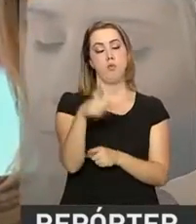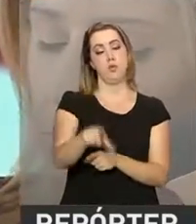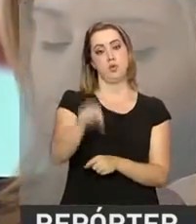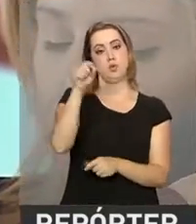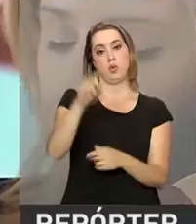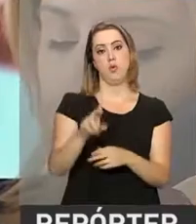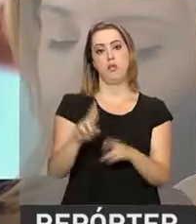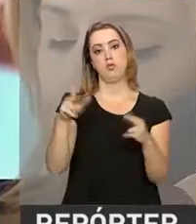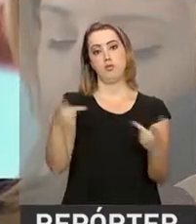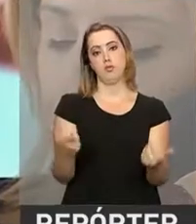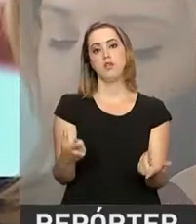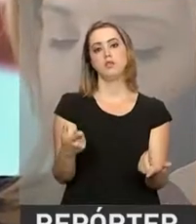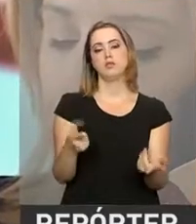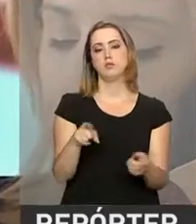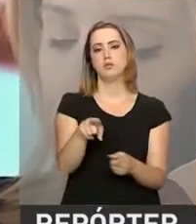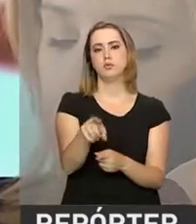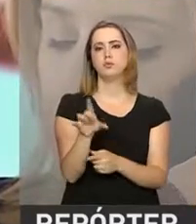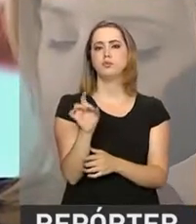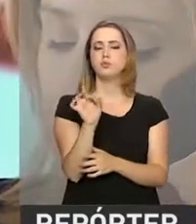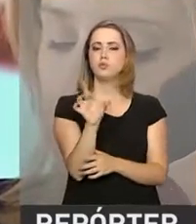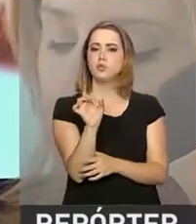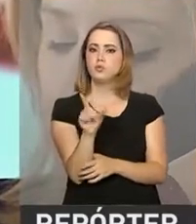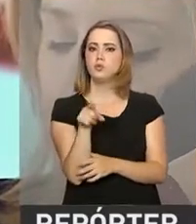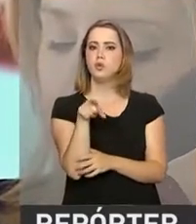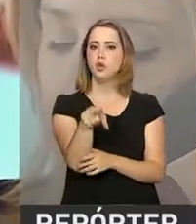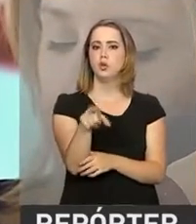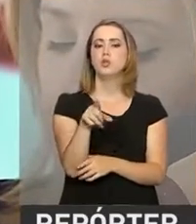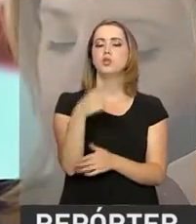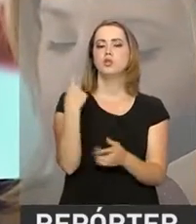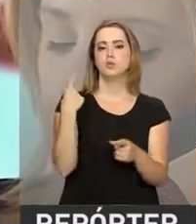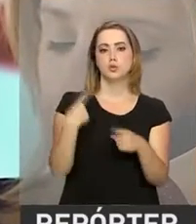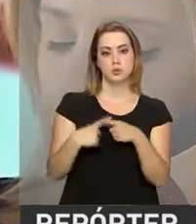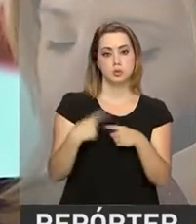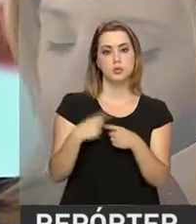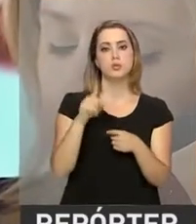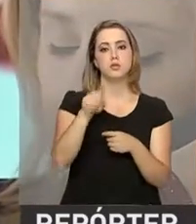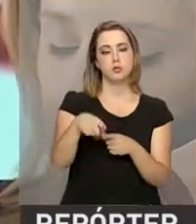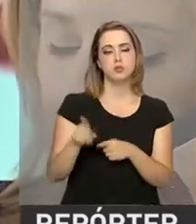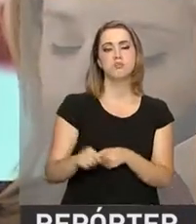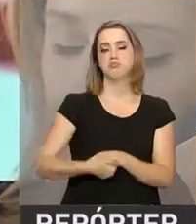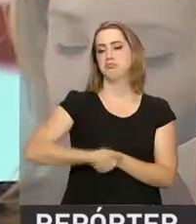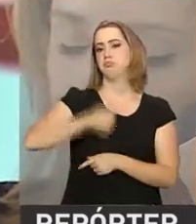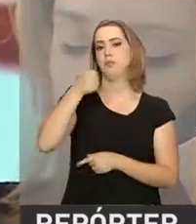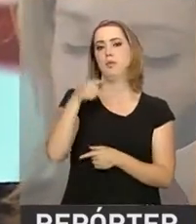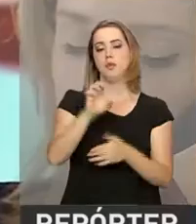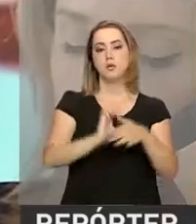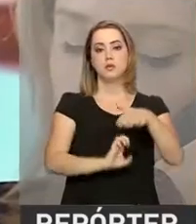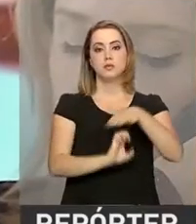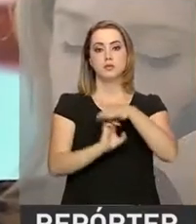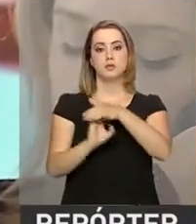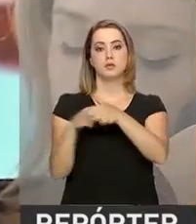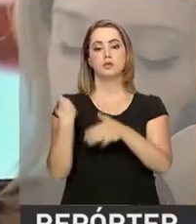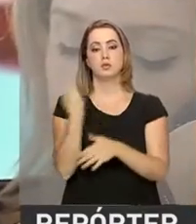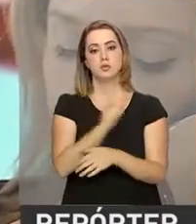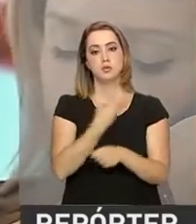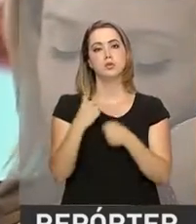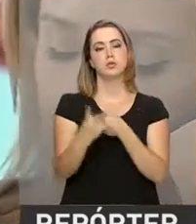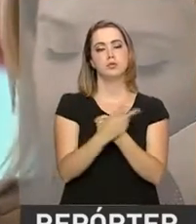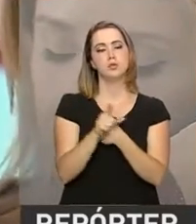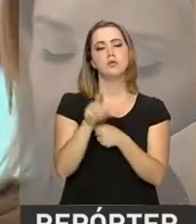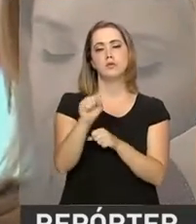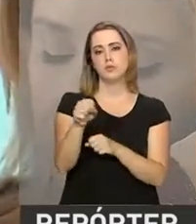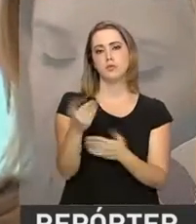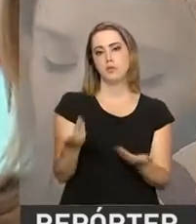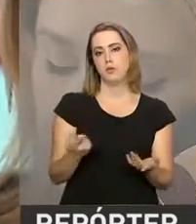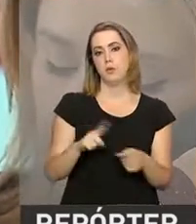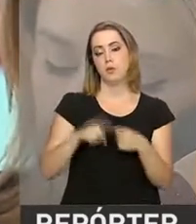de fazer. É claro que só esta razão já é um benefício muito grande para a empresa, e nós defendemos isso sim, mas isso não